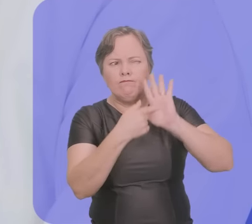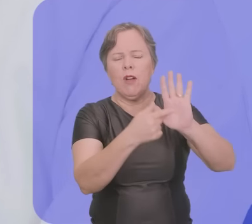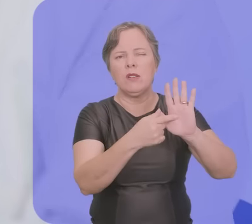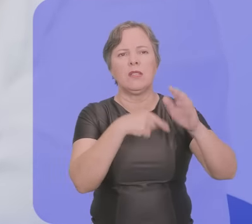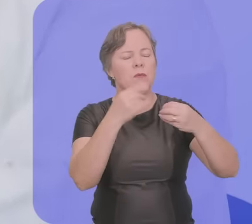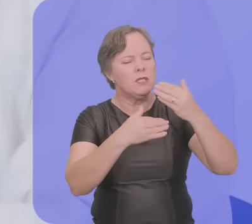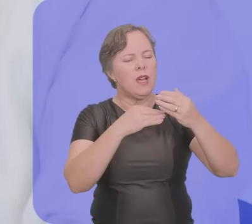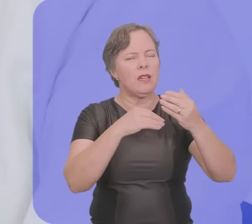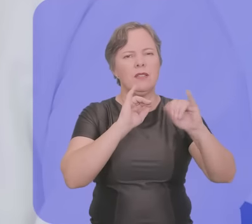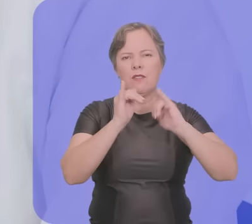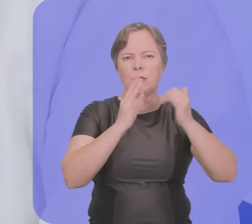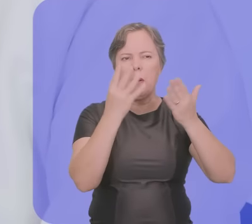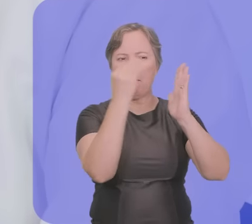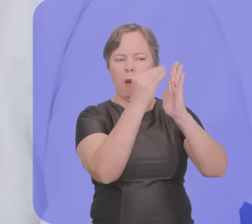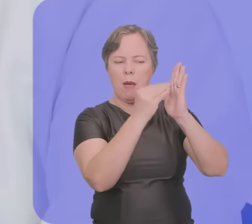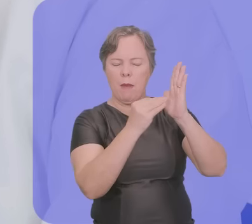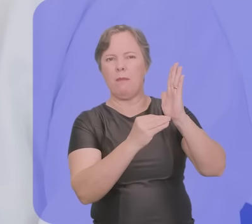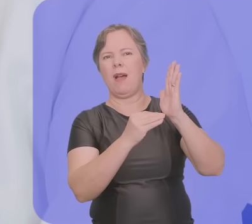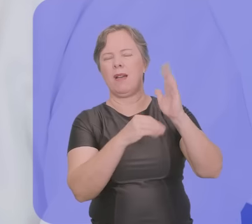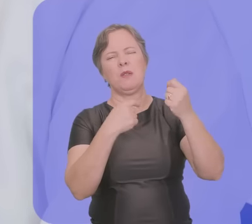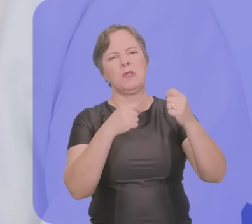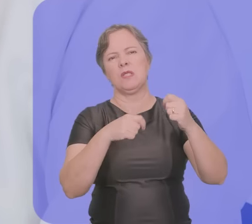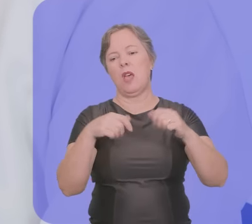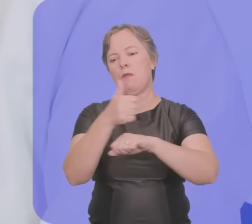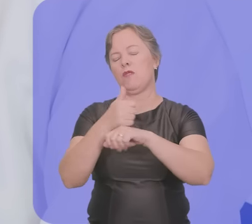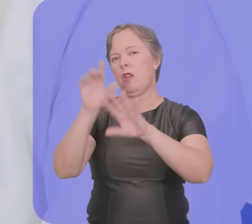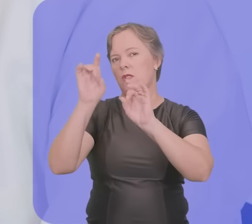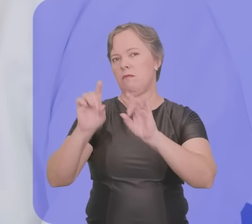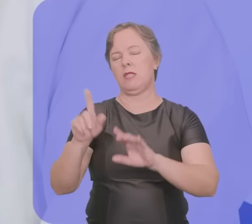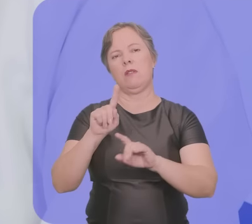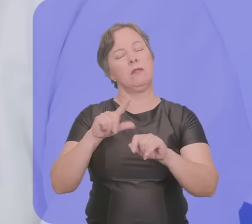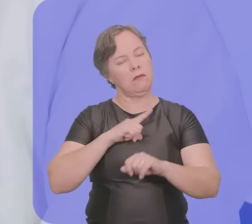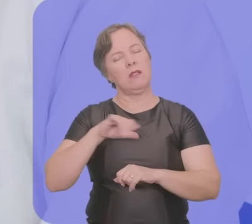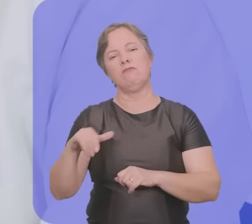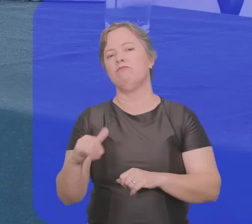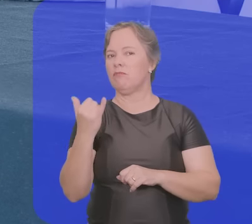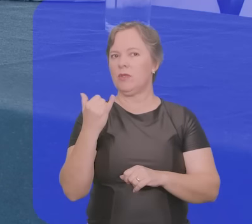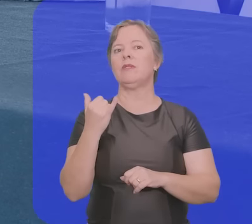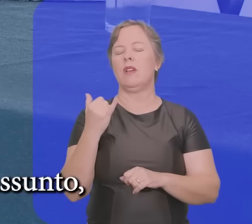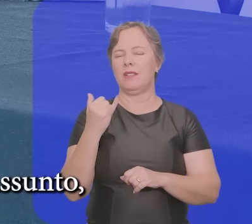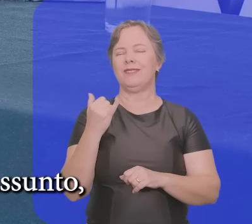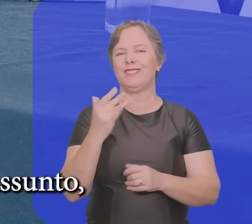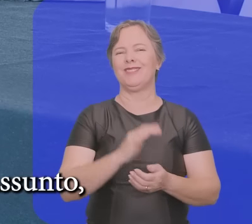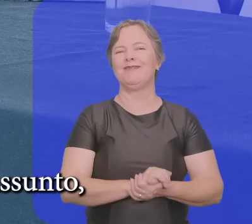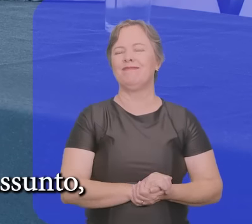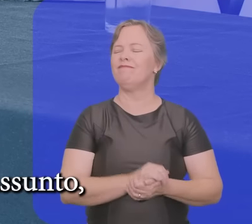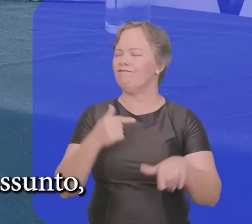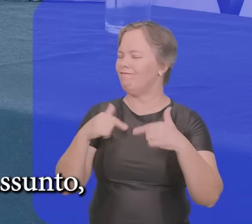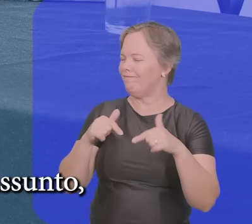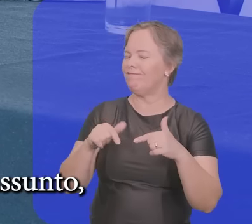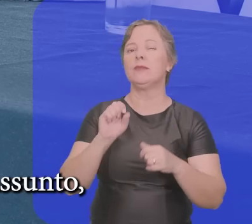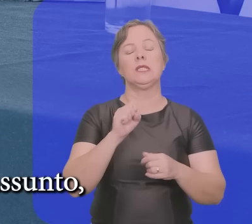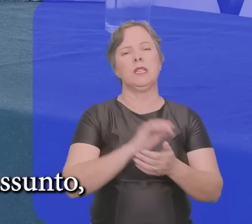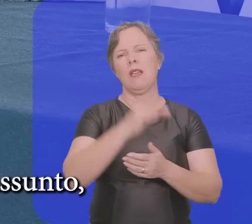autoalimentando, ele não precisa ter uma intervenção a mais assim. Então, gera muita oportunidade de de freelance. De trabalho, né? Isso. As pessoas que